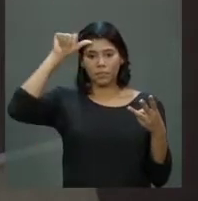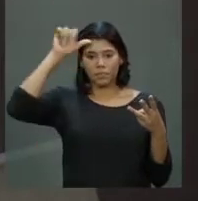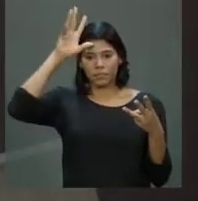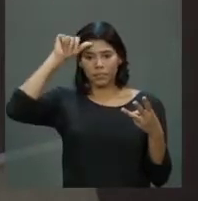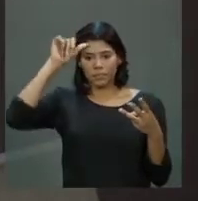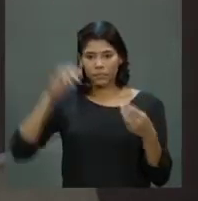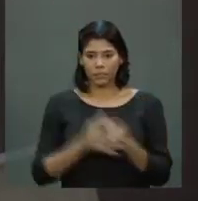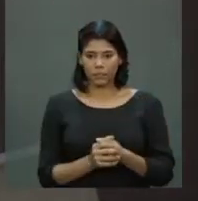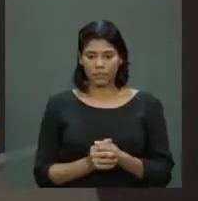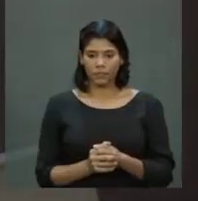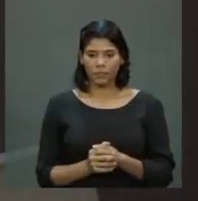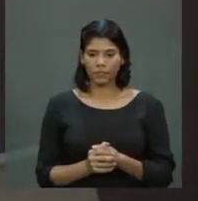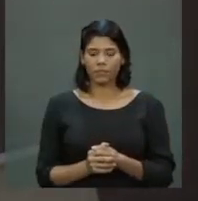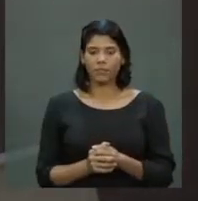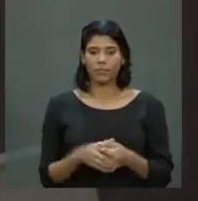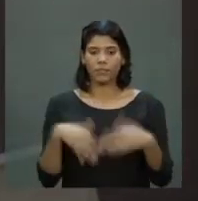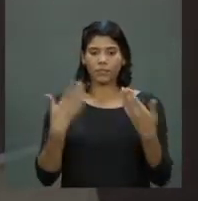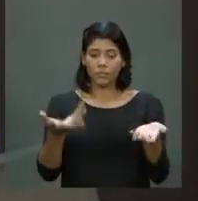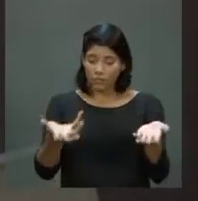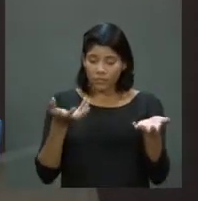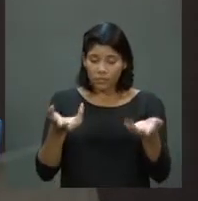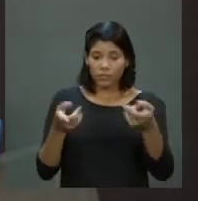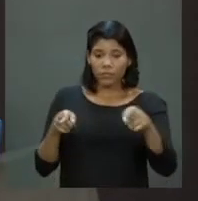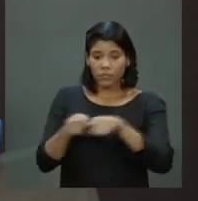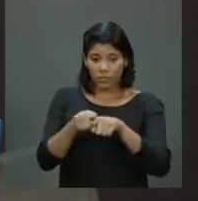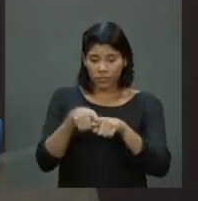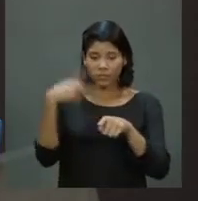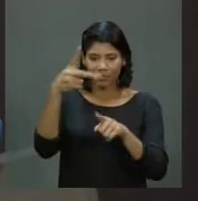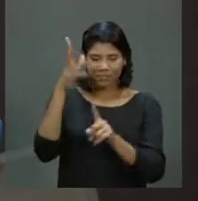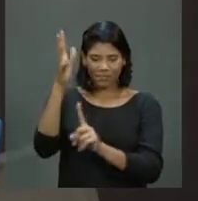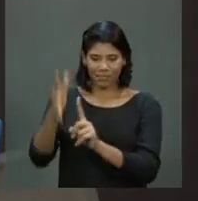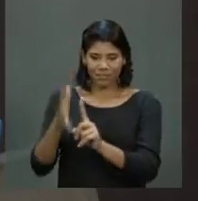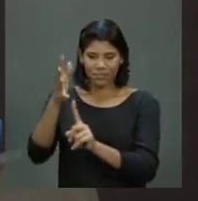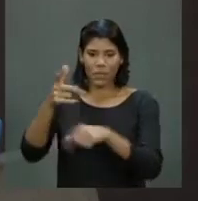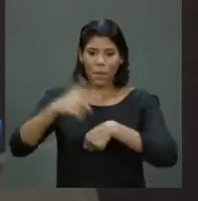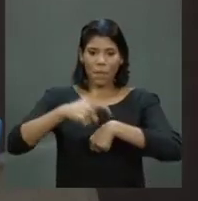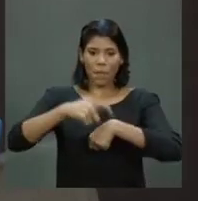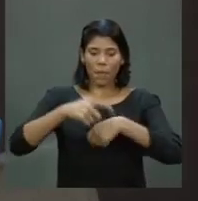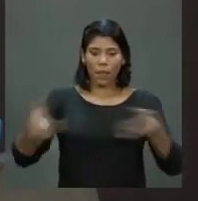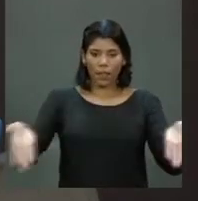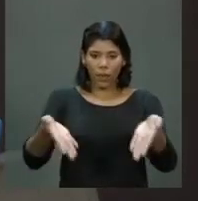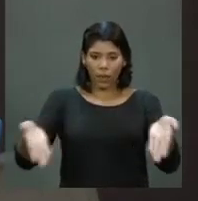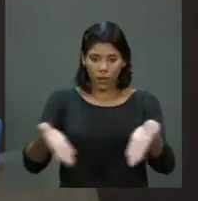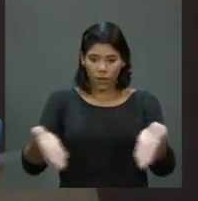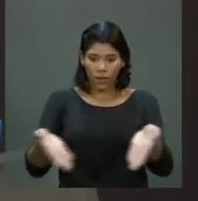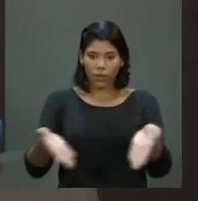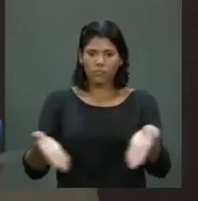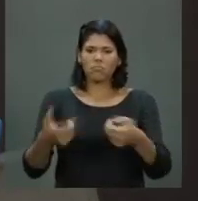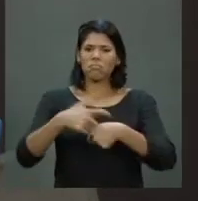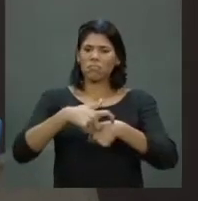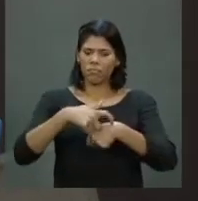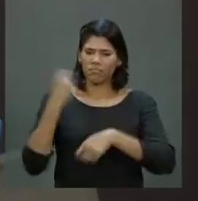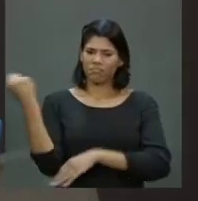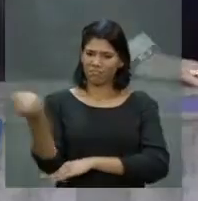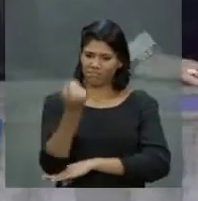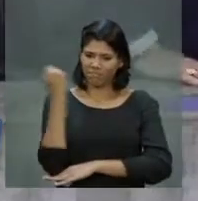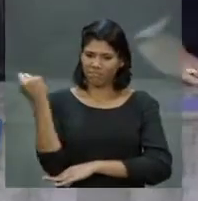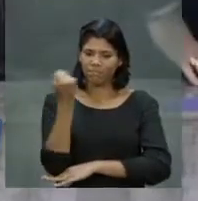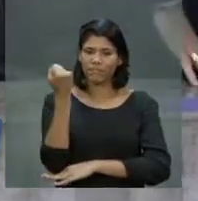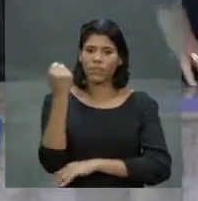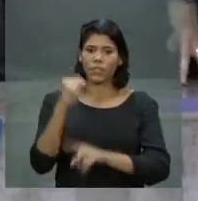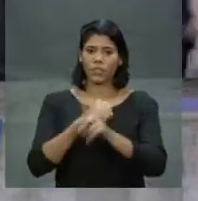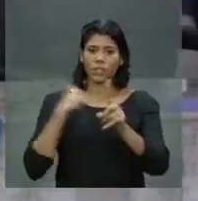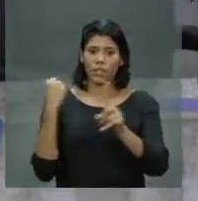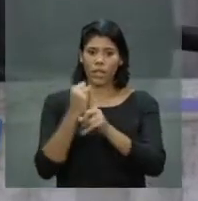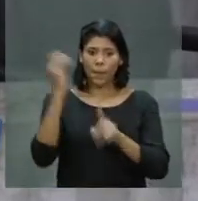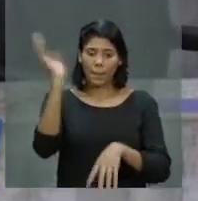Deputado, eu queria me somar a Vossa Excelência nesse momento crítico que a sociedade brasileira